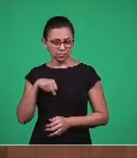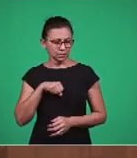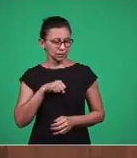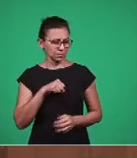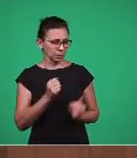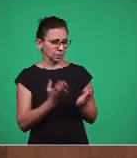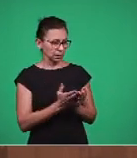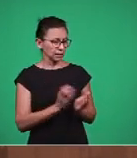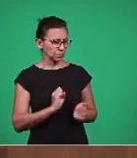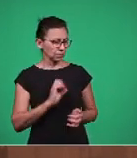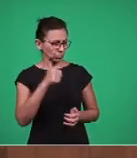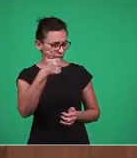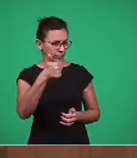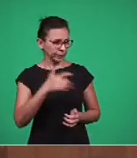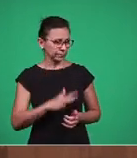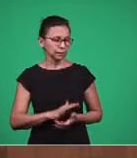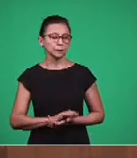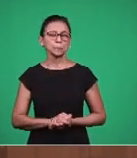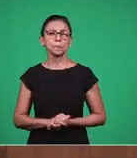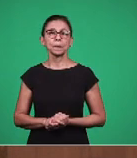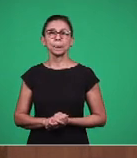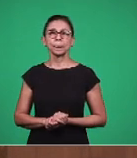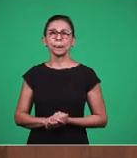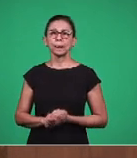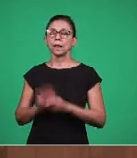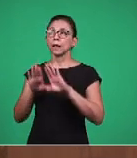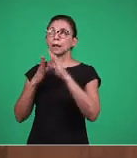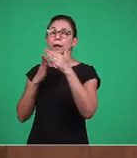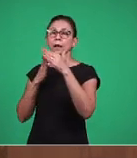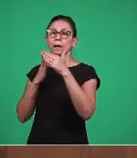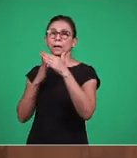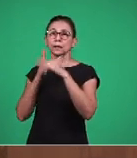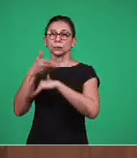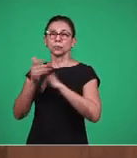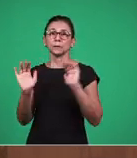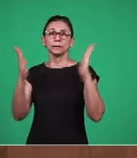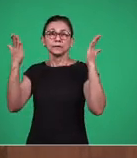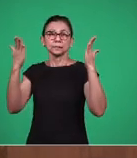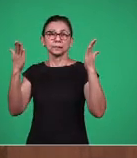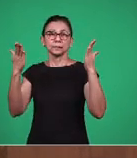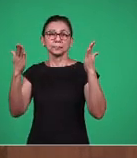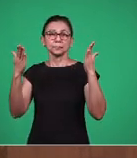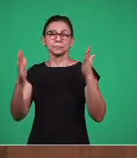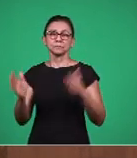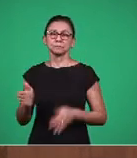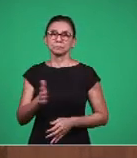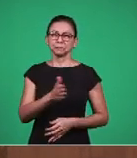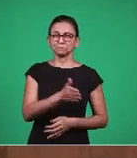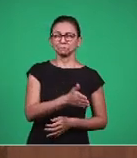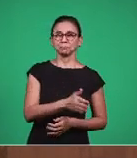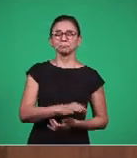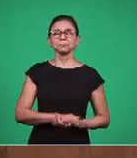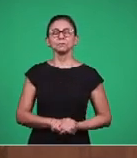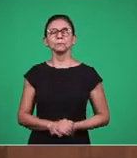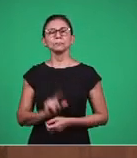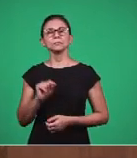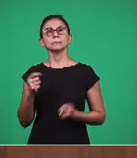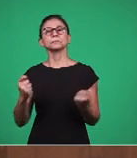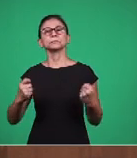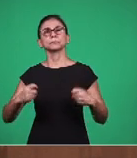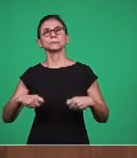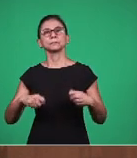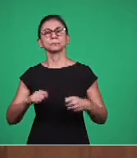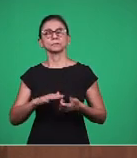na festa. Entrou para a festa. Entrou? Então, vamos lá. Agora, o que era preciso?